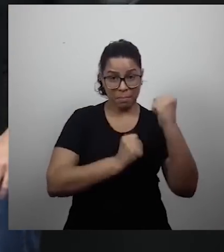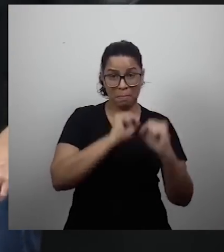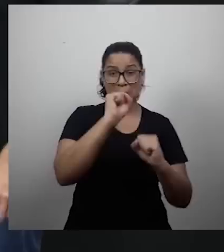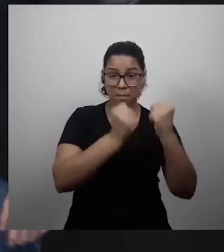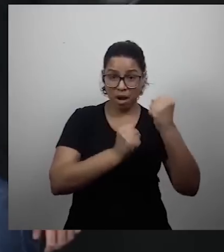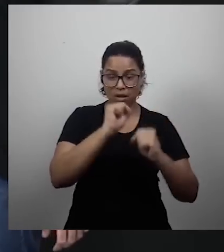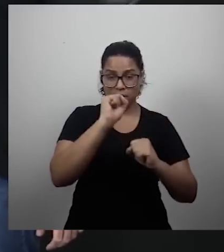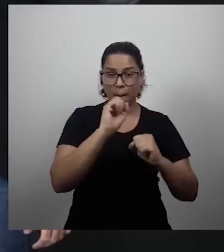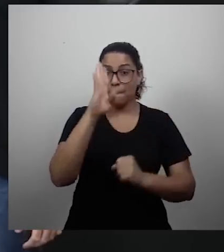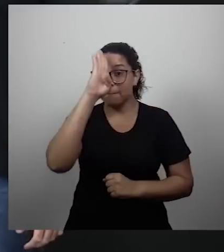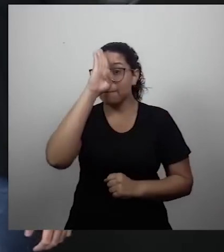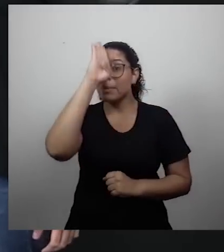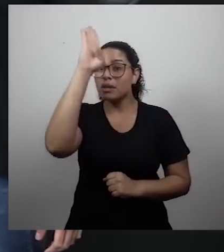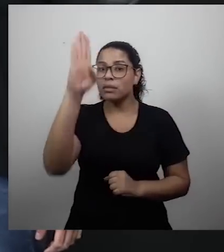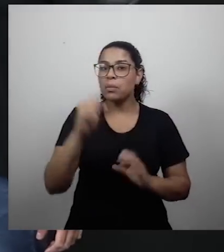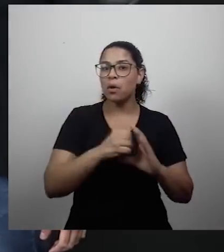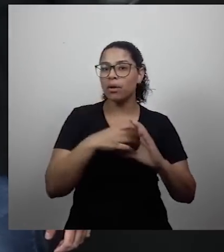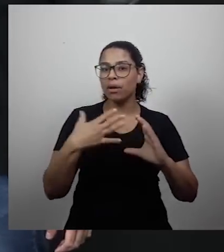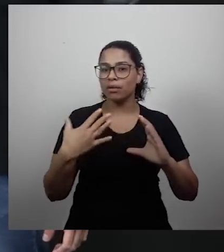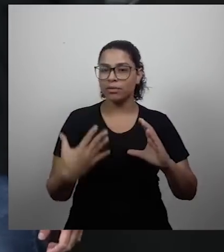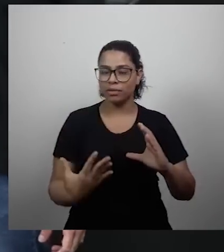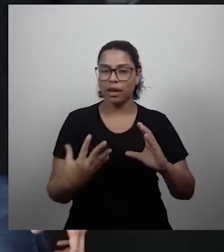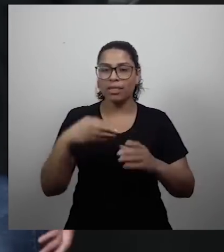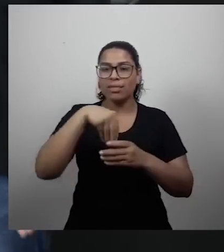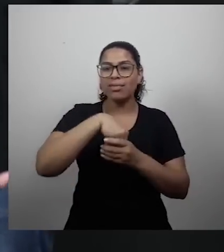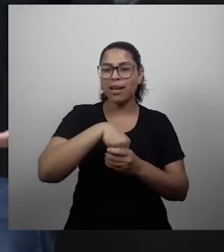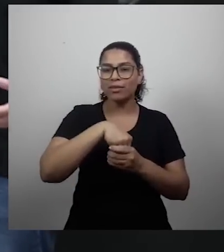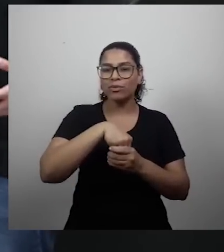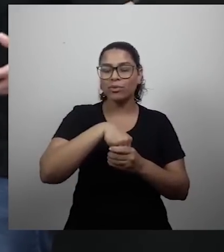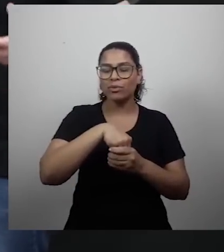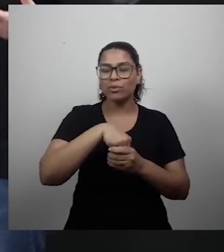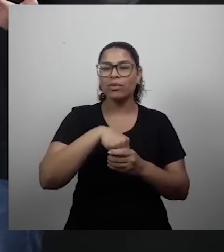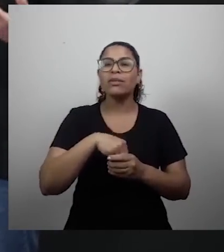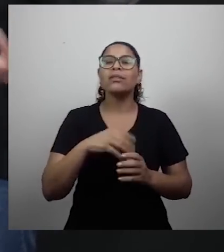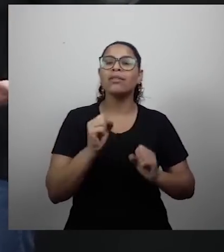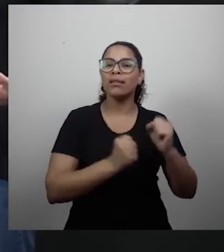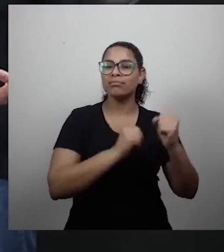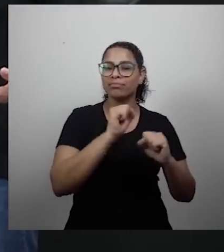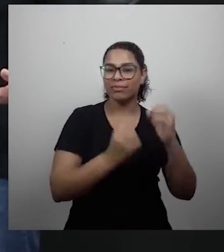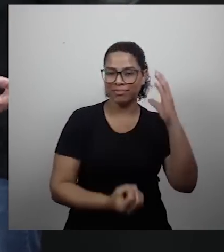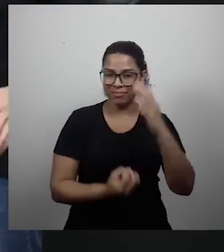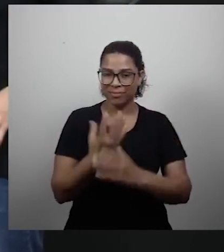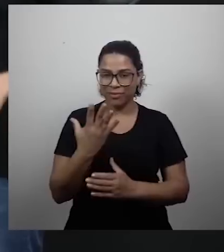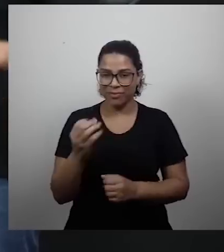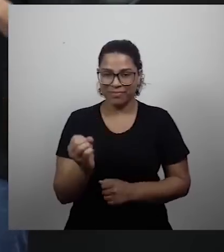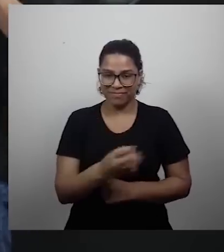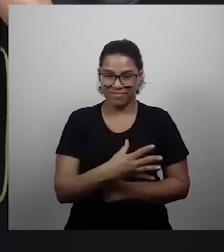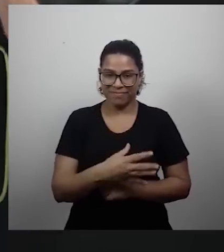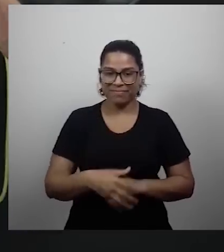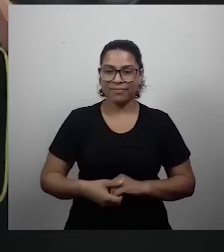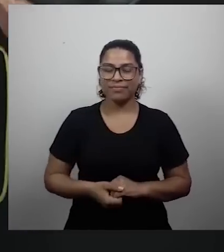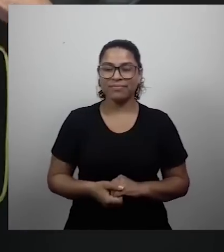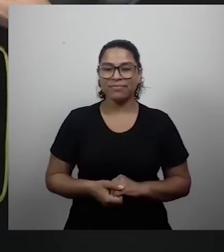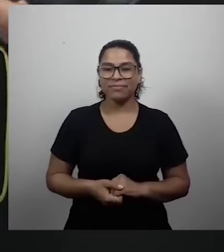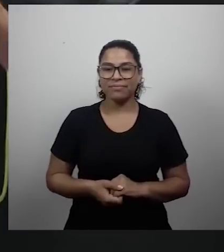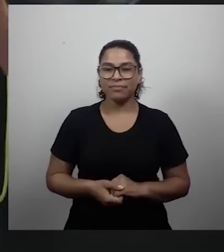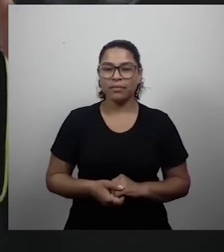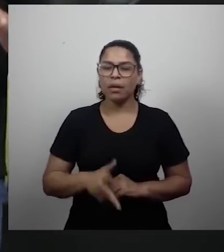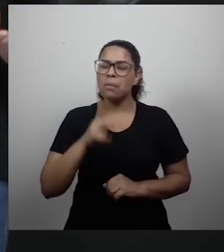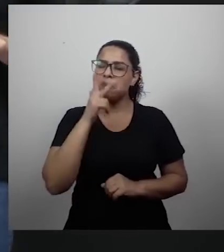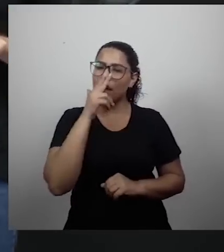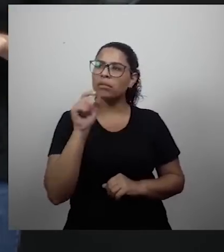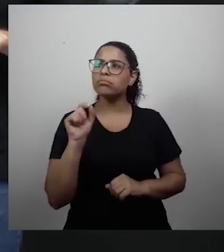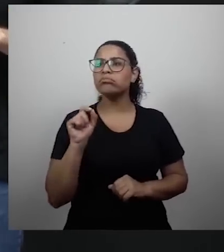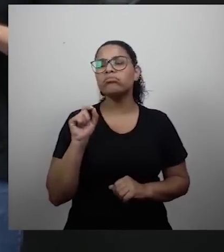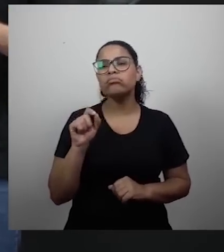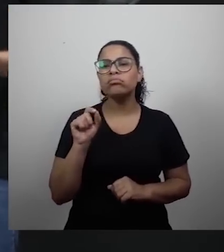máquinas são as principais características desse modelo que ele começa a surgir. Pode parecer para a gente só um tipo